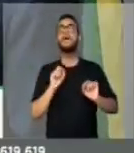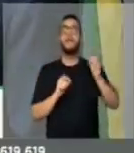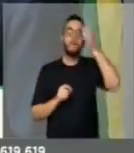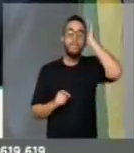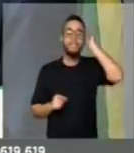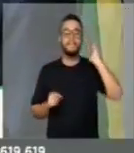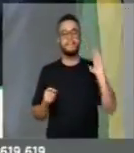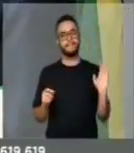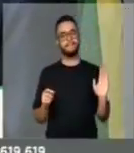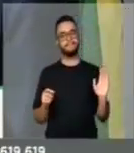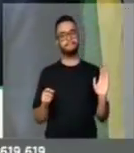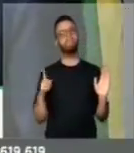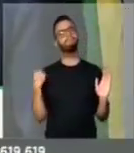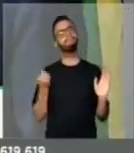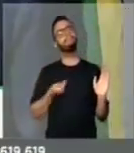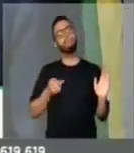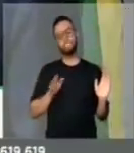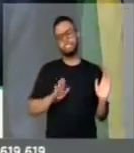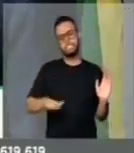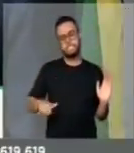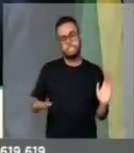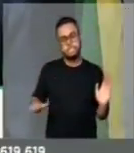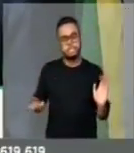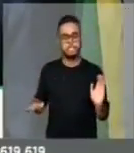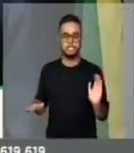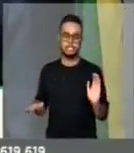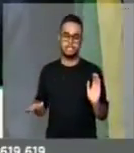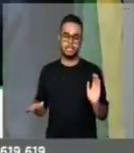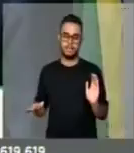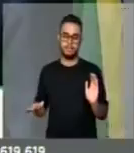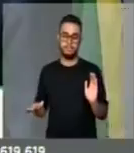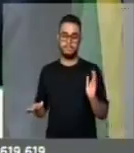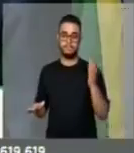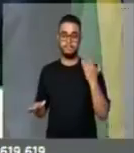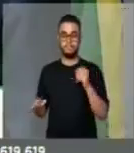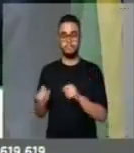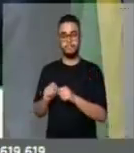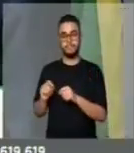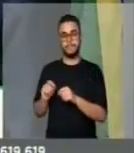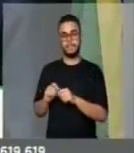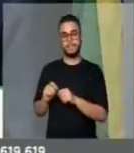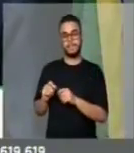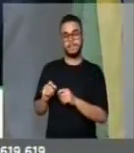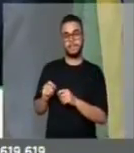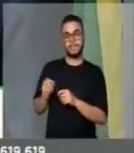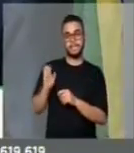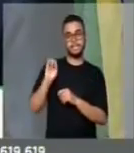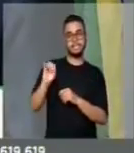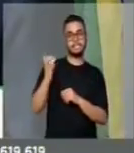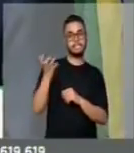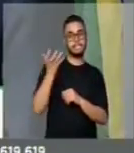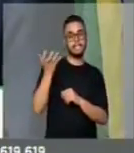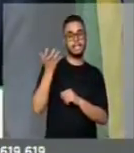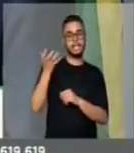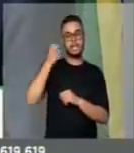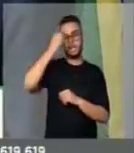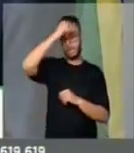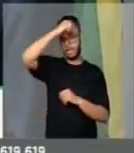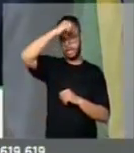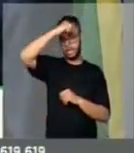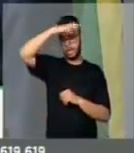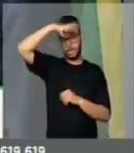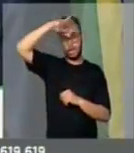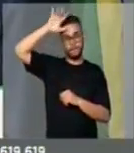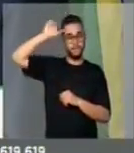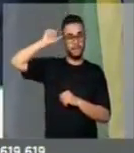o que nós, quando criancinhas, meu caro Mário Pereira, fazíamos quando pedíamos um refrigerante da época Grapete.